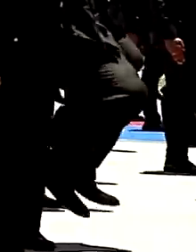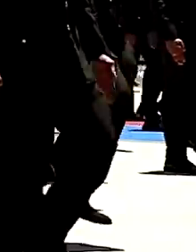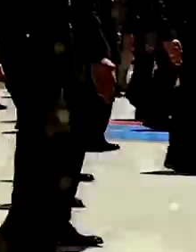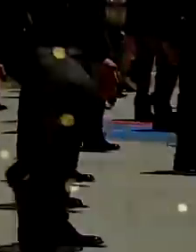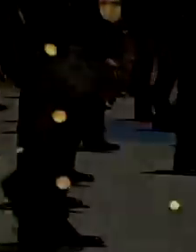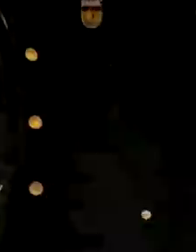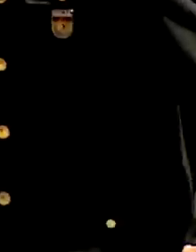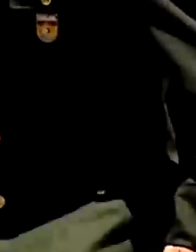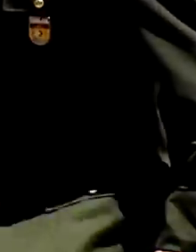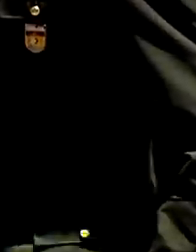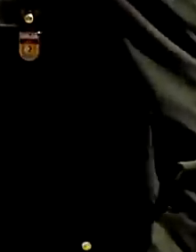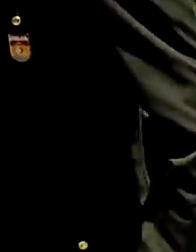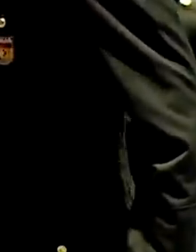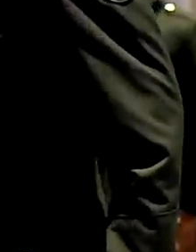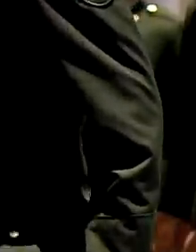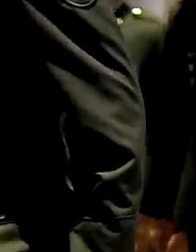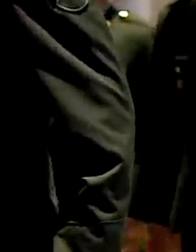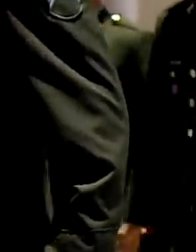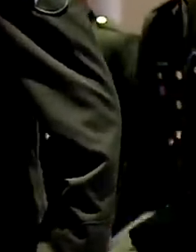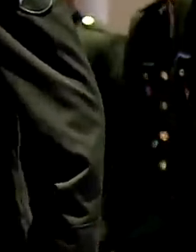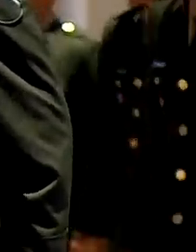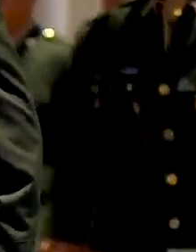E aí